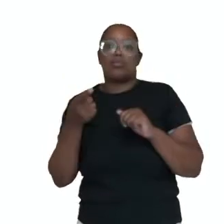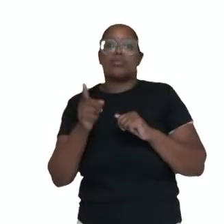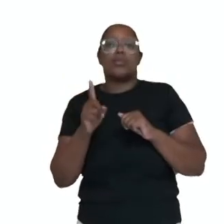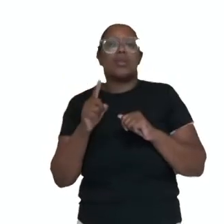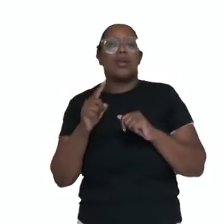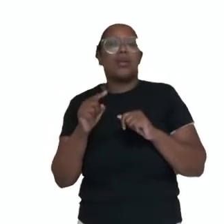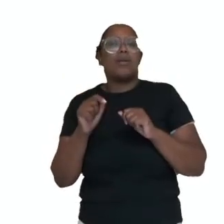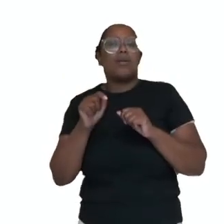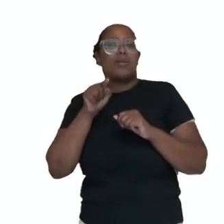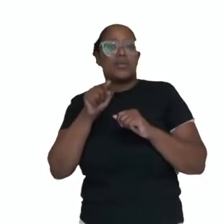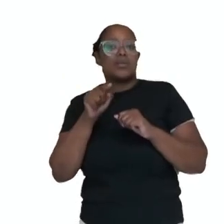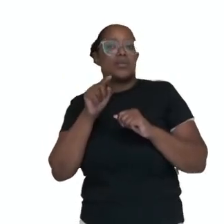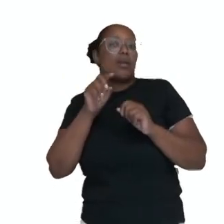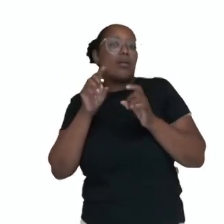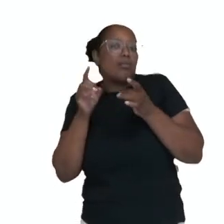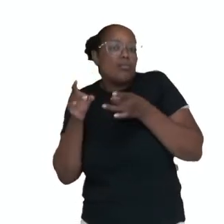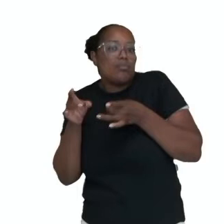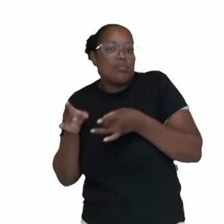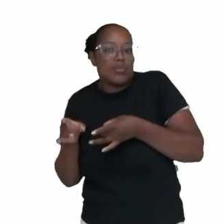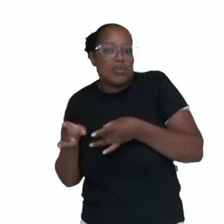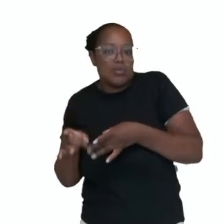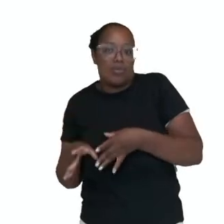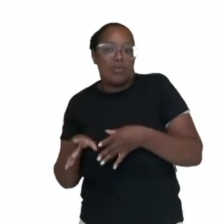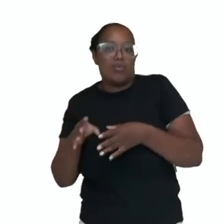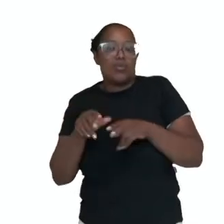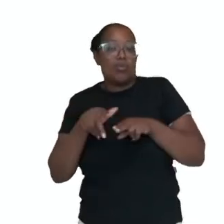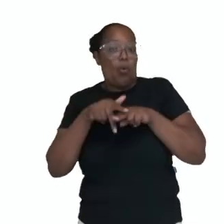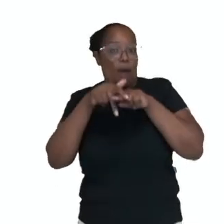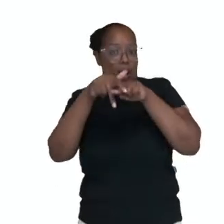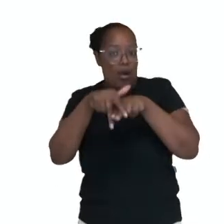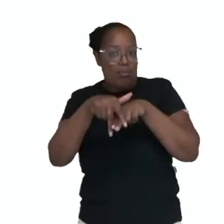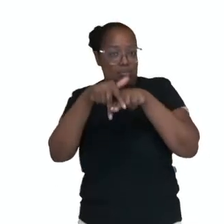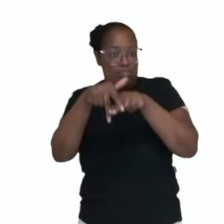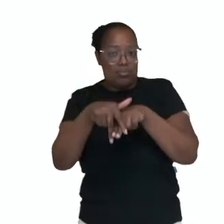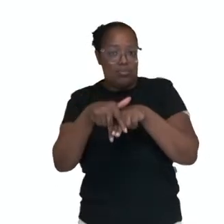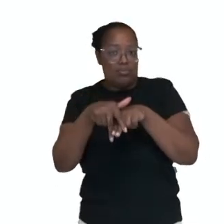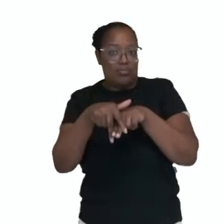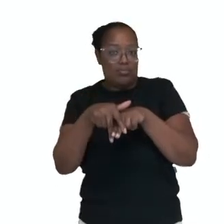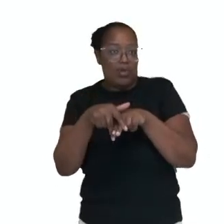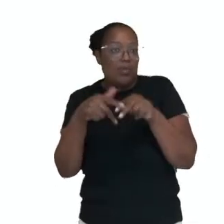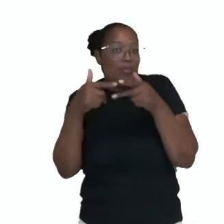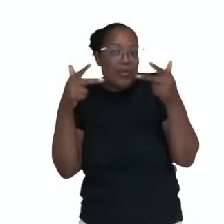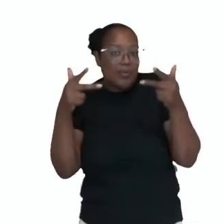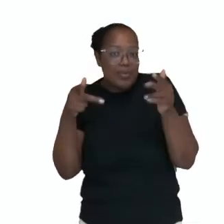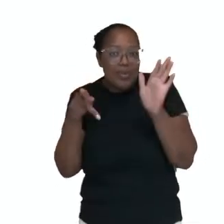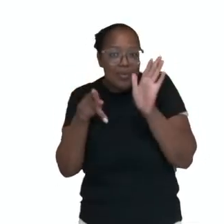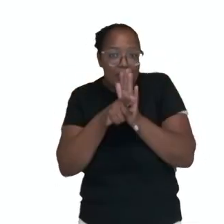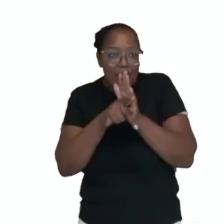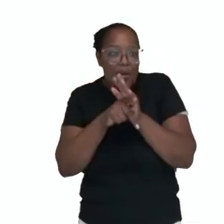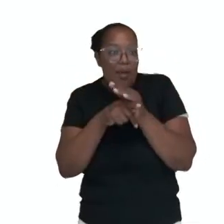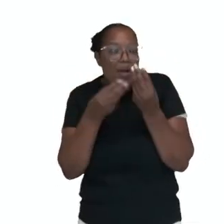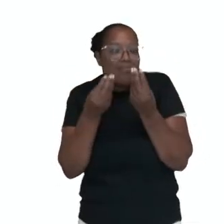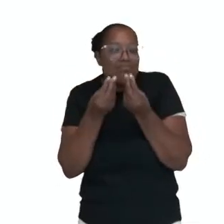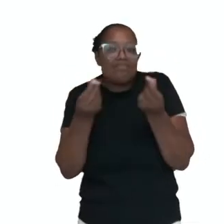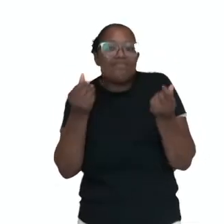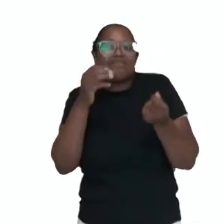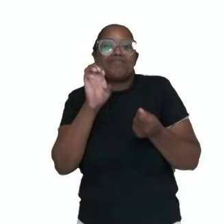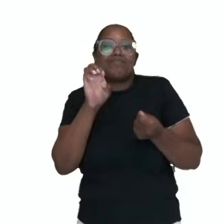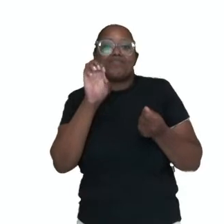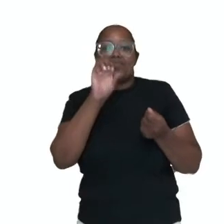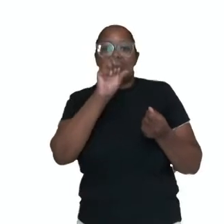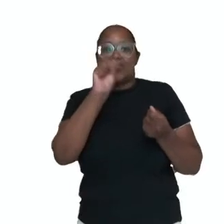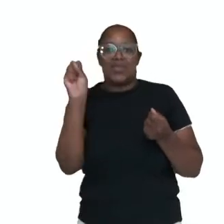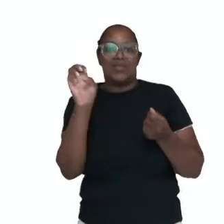ele ia deixar de ser cavalo se ele não fosse mamífero. Faz parte da essência do cavalo